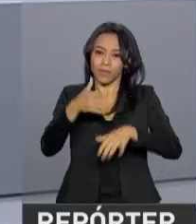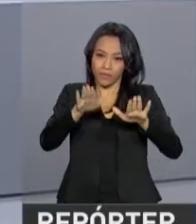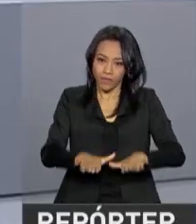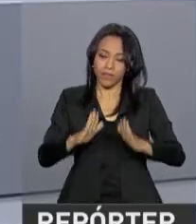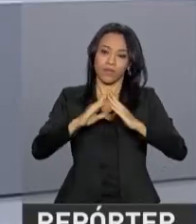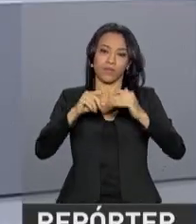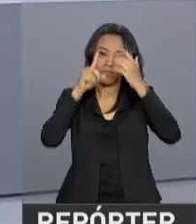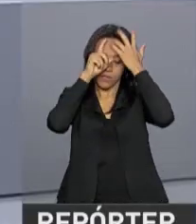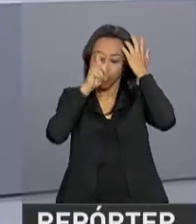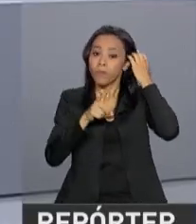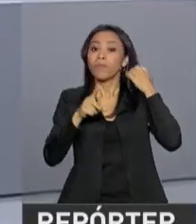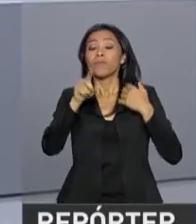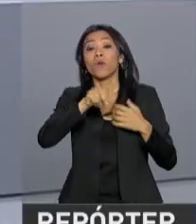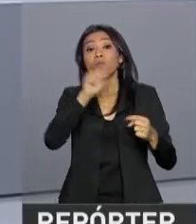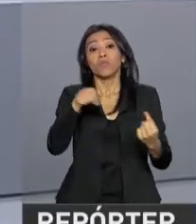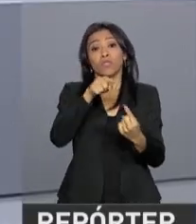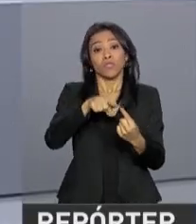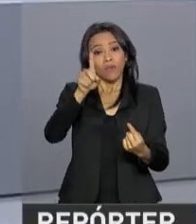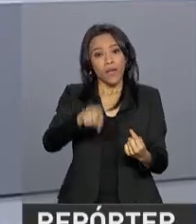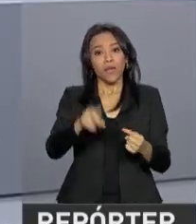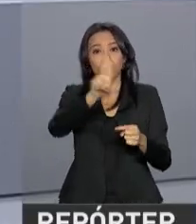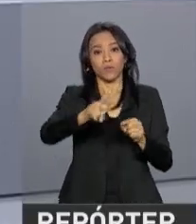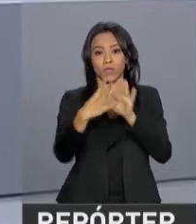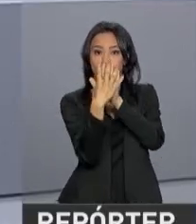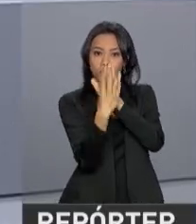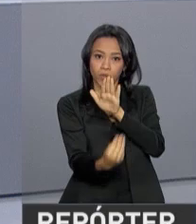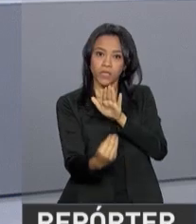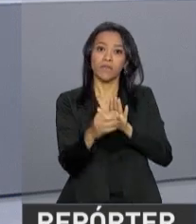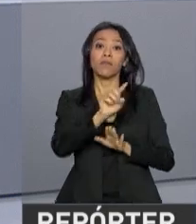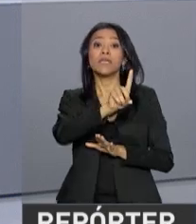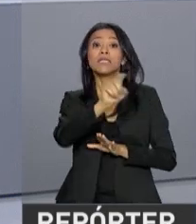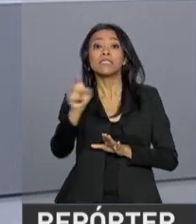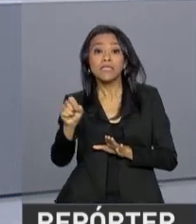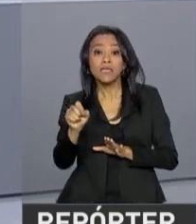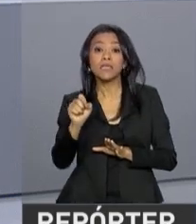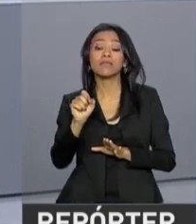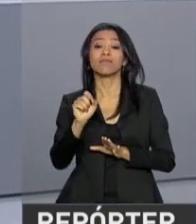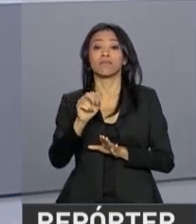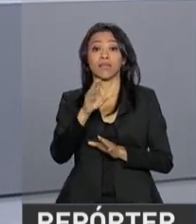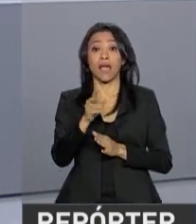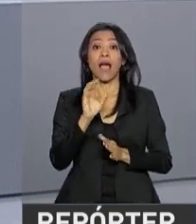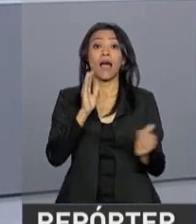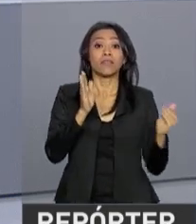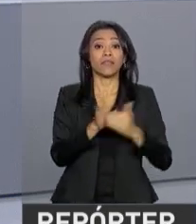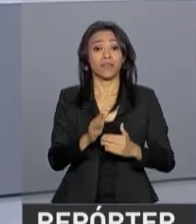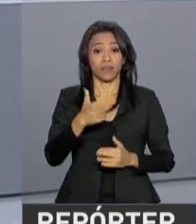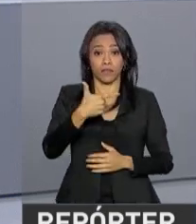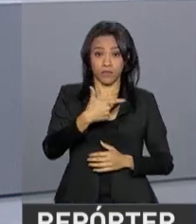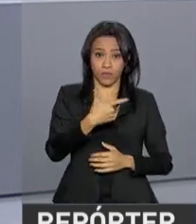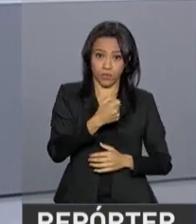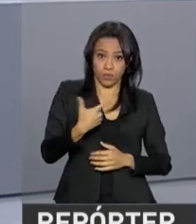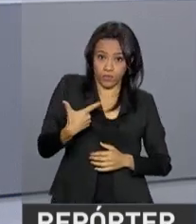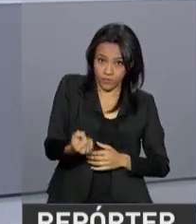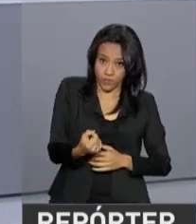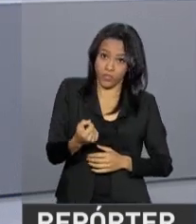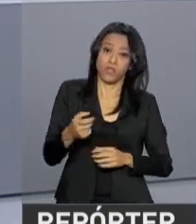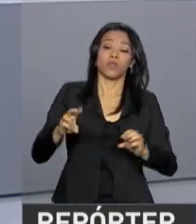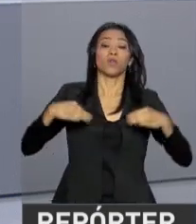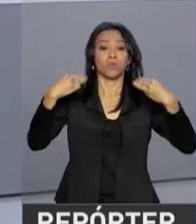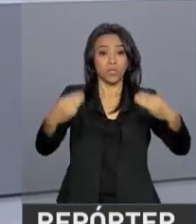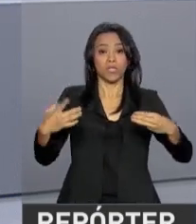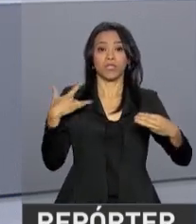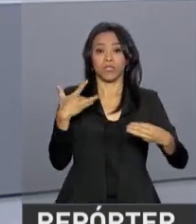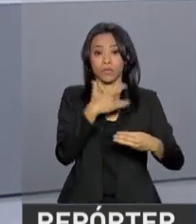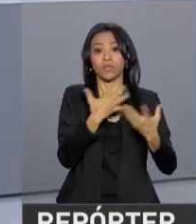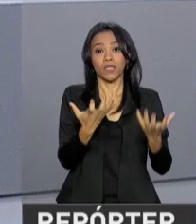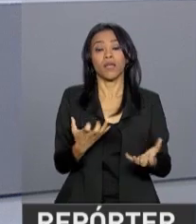governo é implantar olim e sem serviços de emergência até o final de 2020 o ministério da saúde pretende também levar o